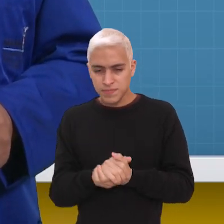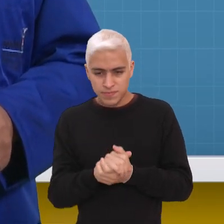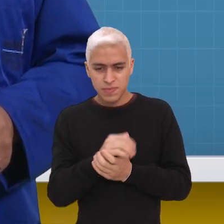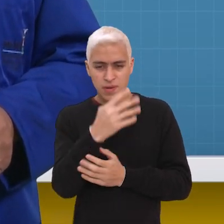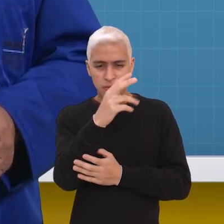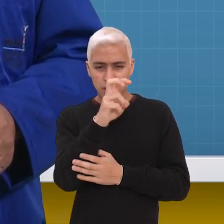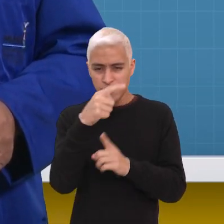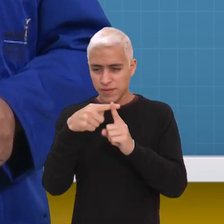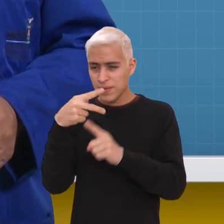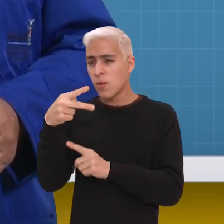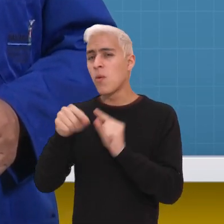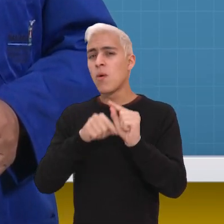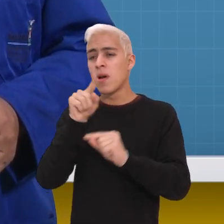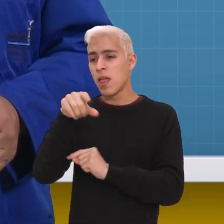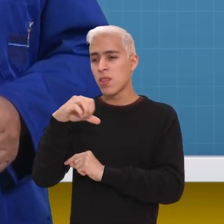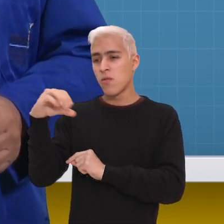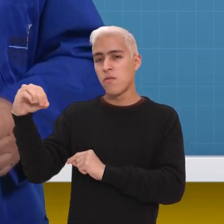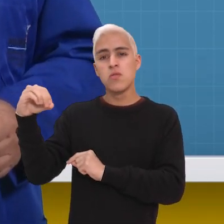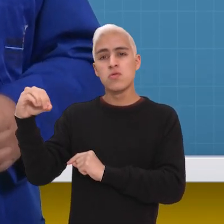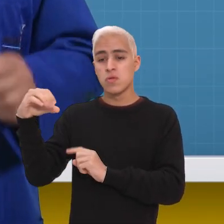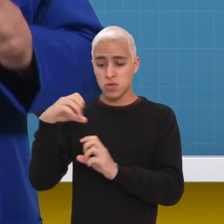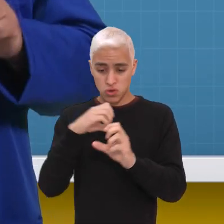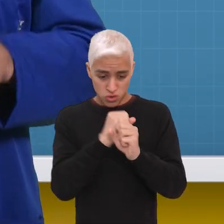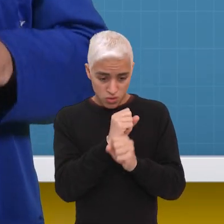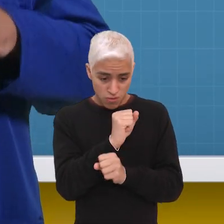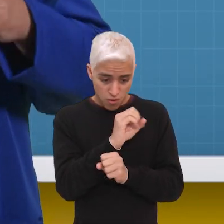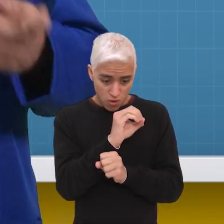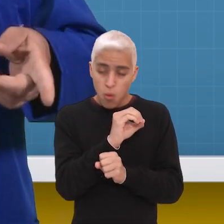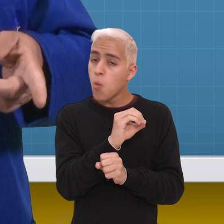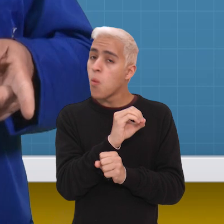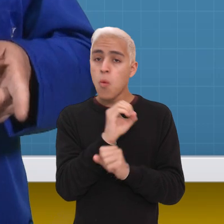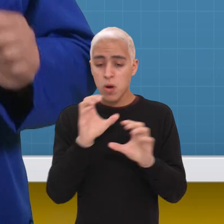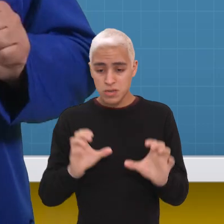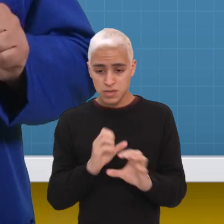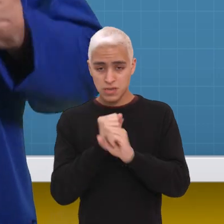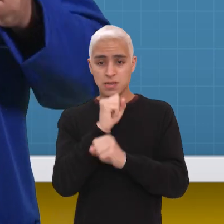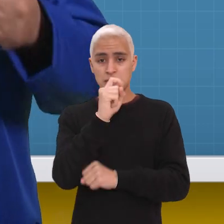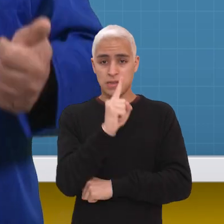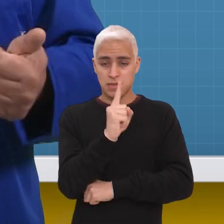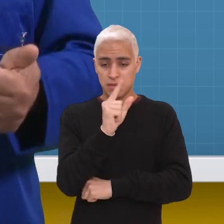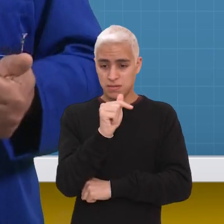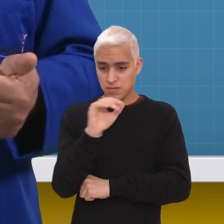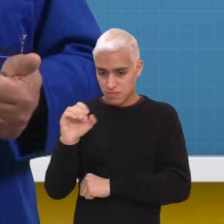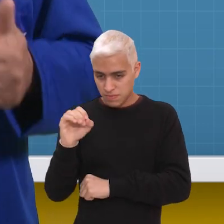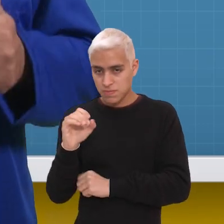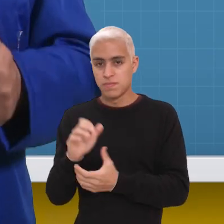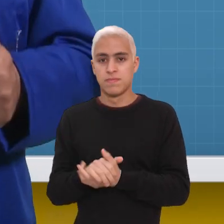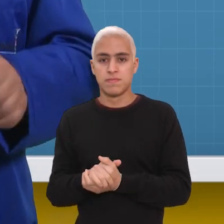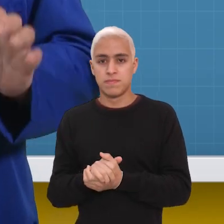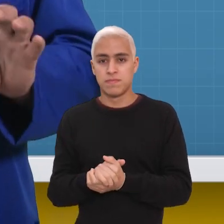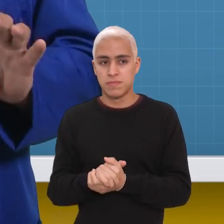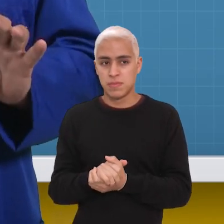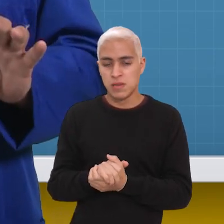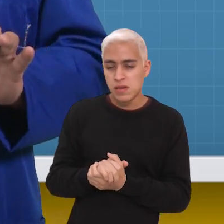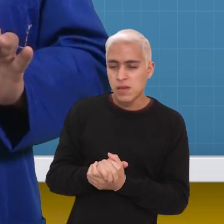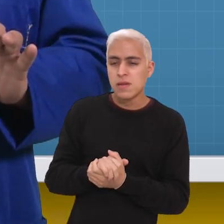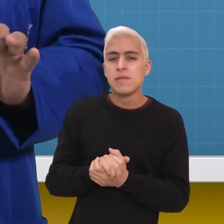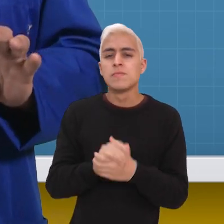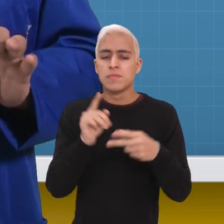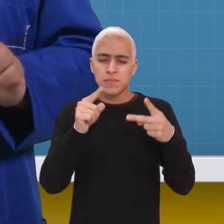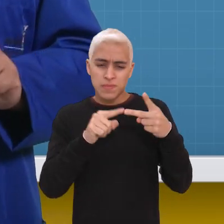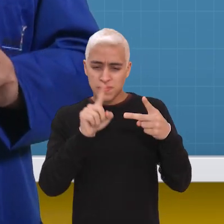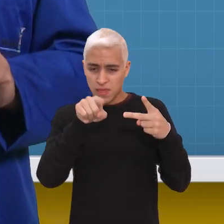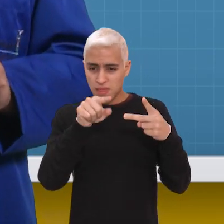2. 45 vezes 2 é 90, que somado às 80, 170. Muito bem, então lá,